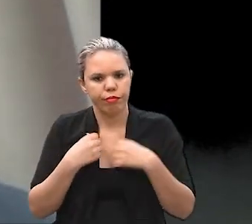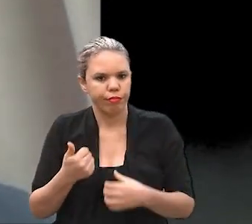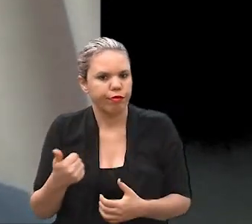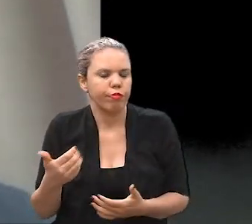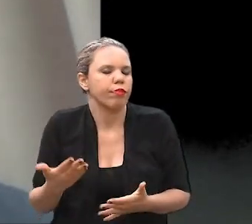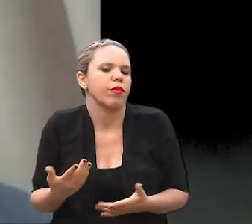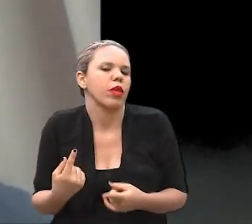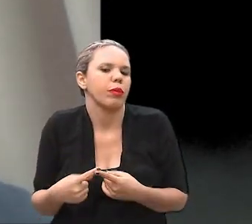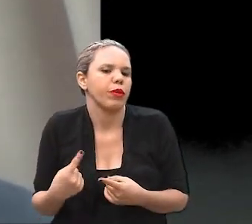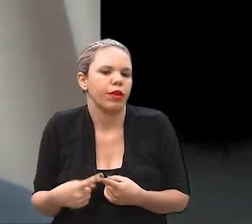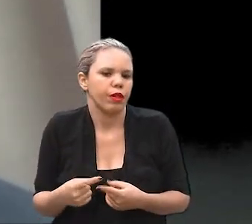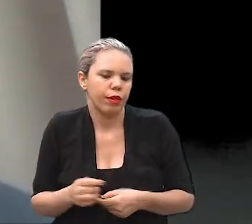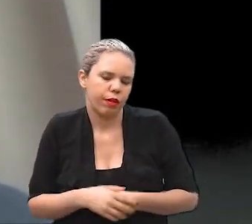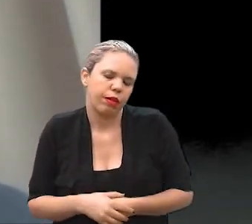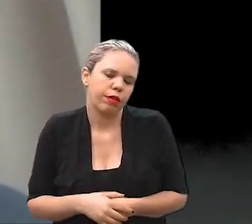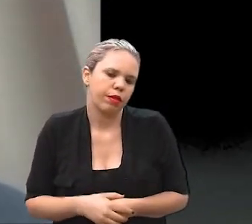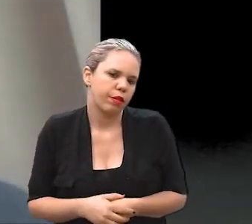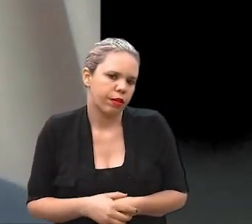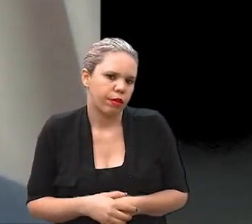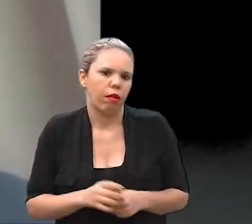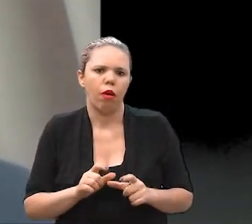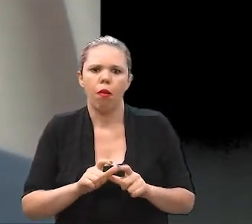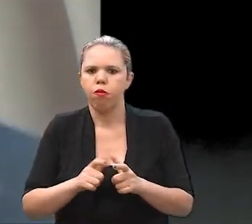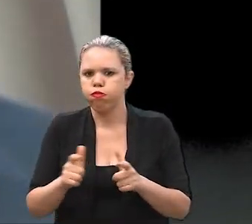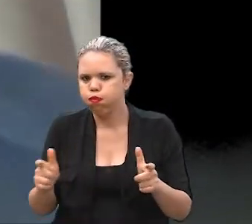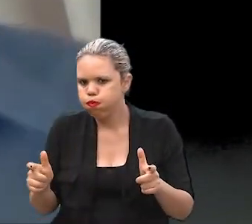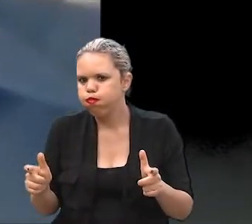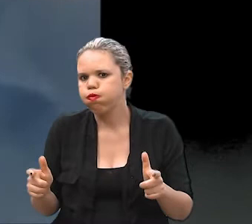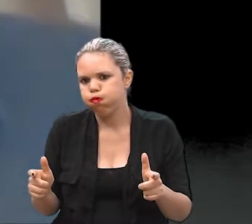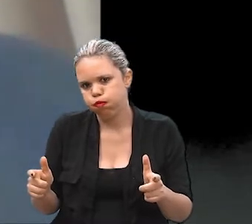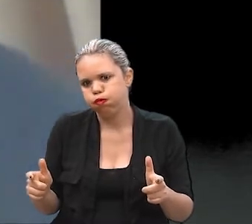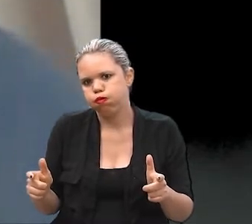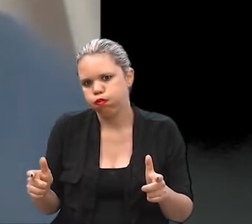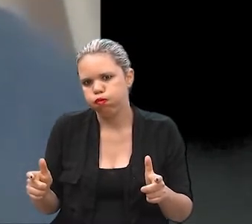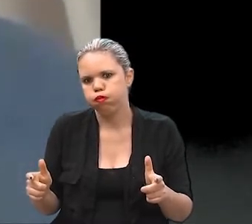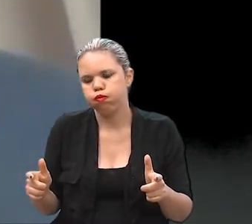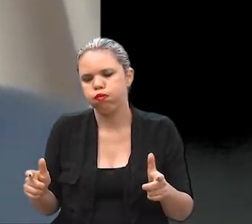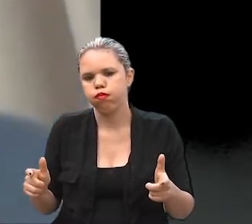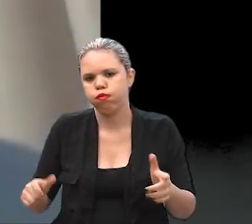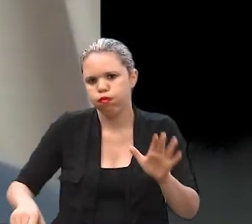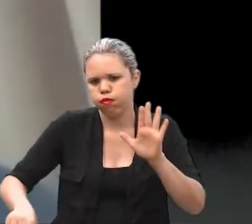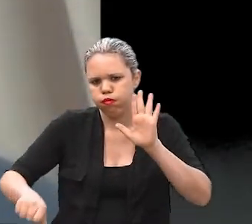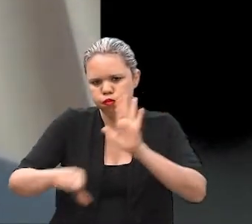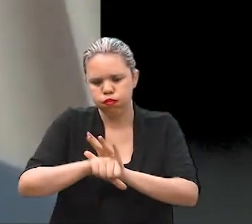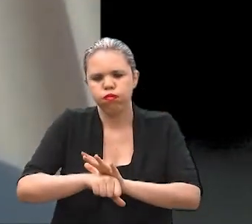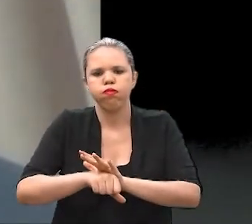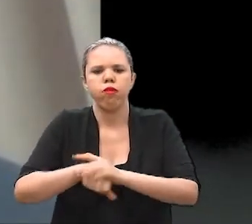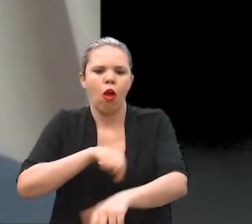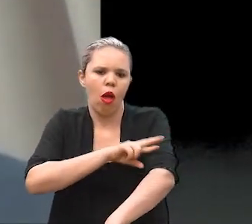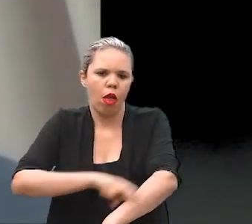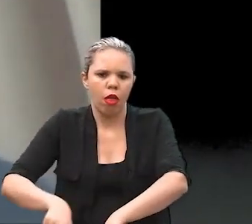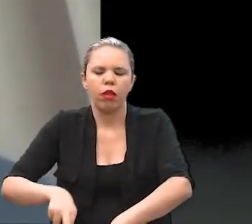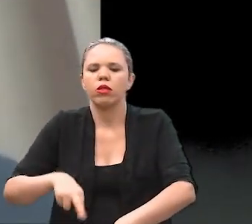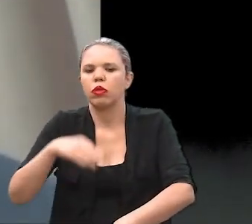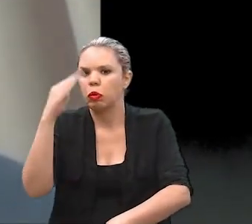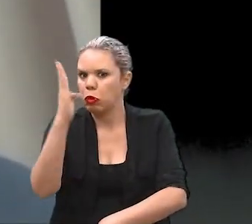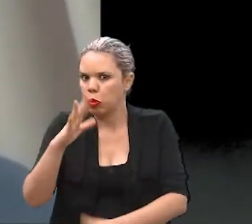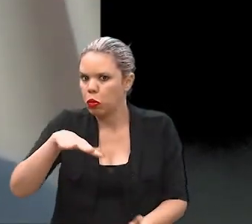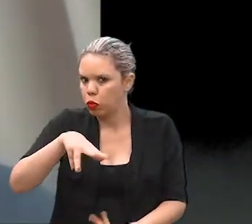Primeiro, porque aumentou o crime racial no Brasil e no